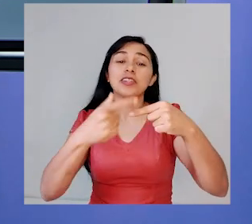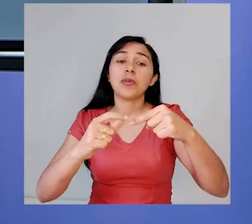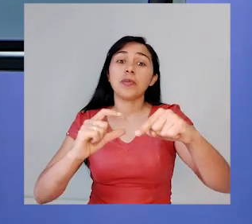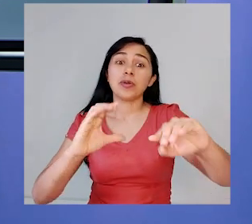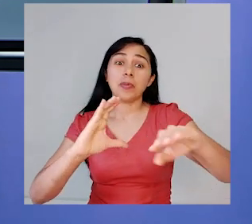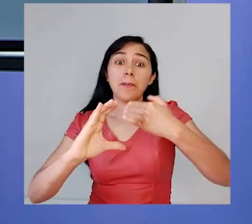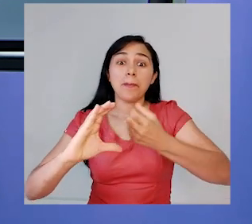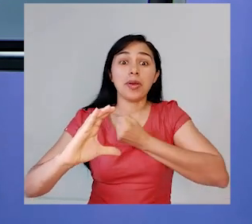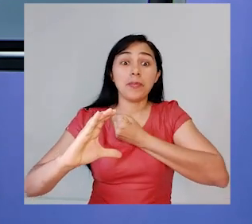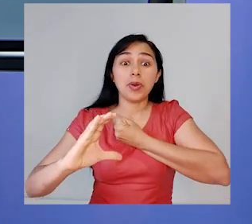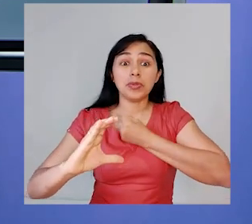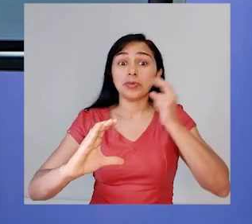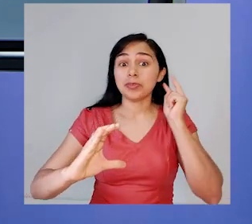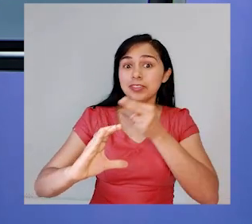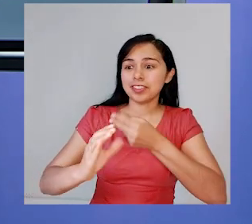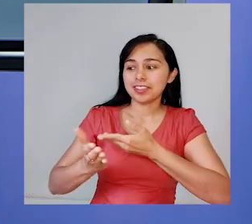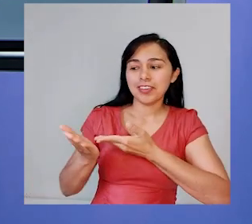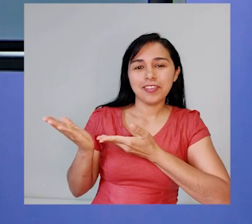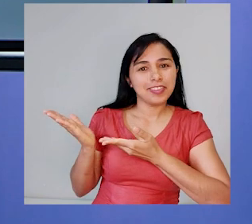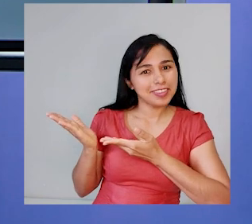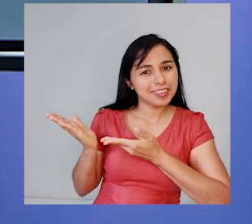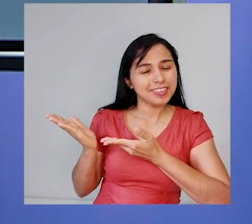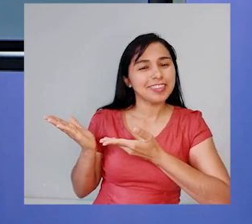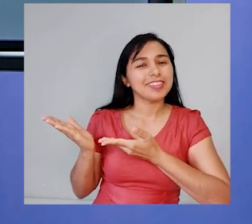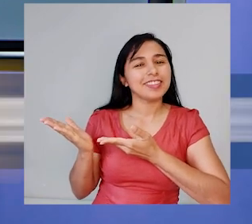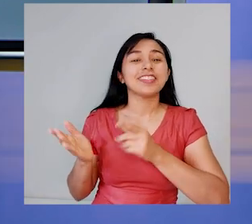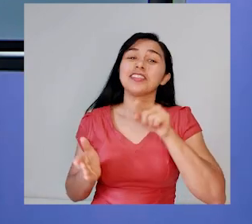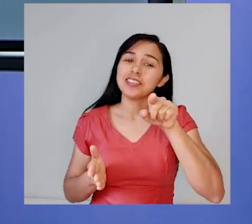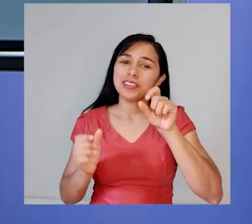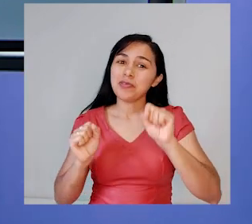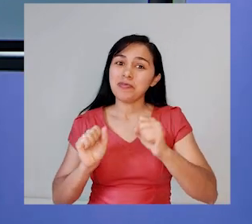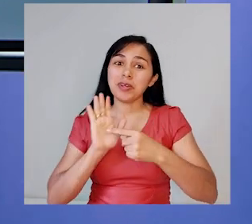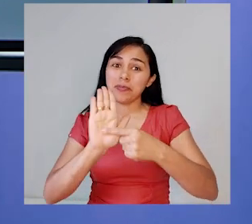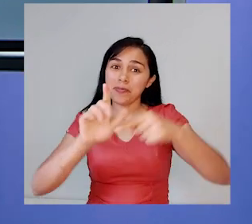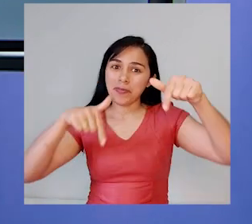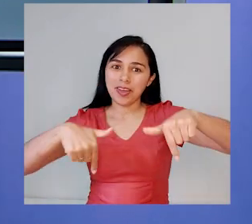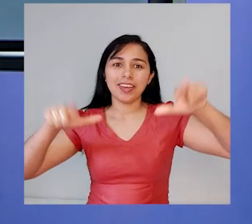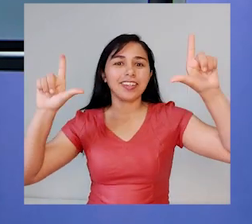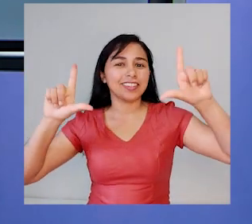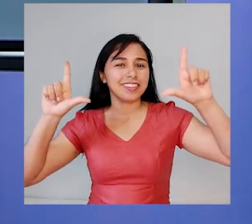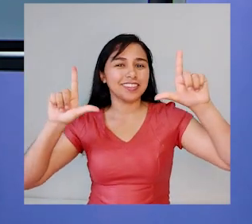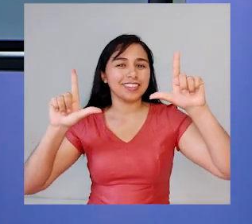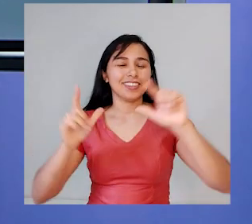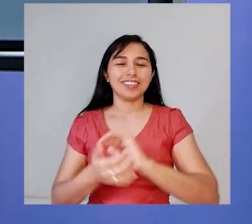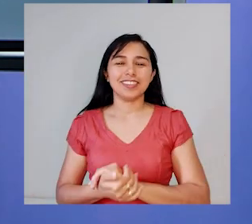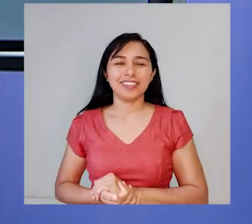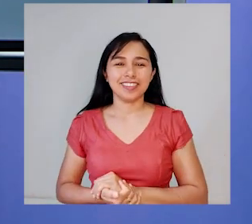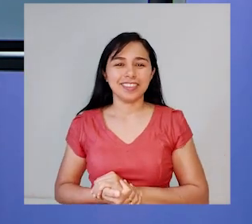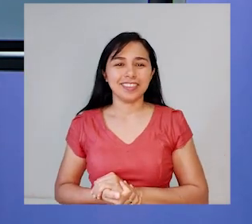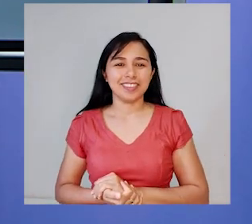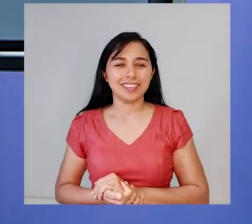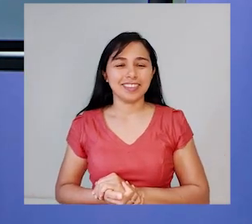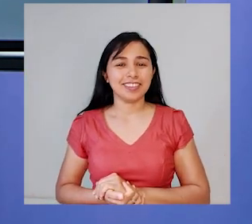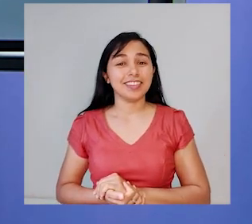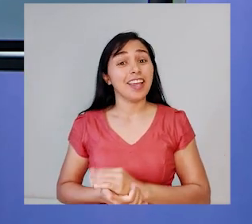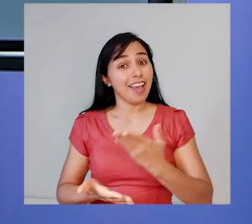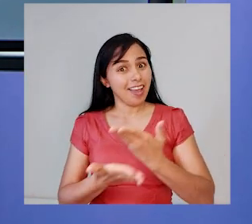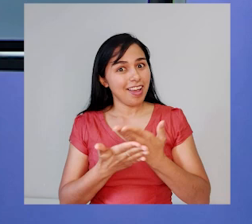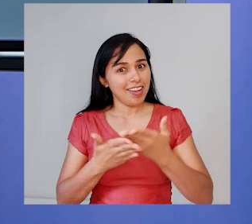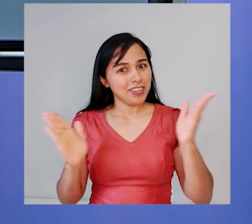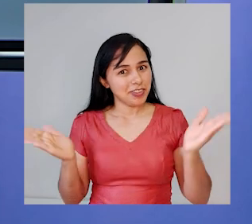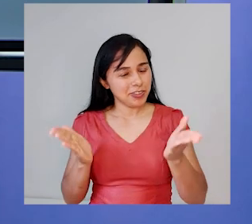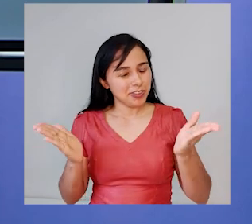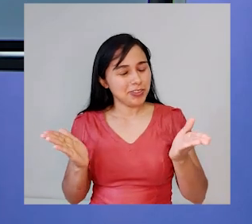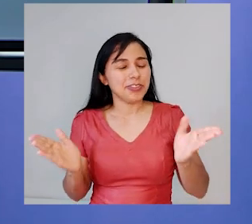aqui na sua telinha, que você pode aparecer no quadro Você na TV. A nossa aula de hoje vai ficando por aqui.